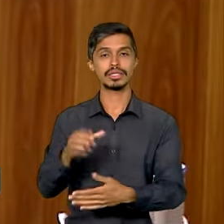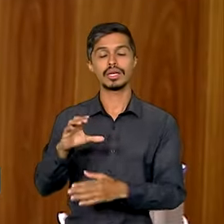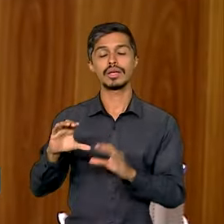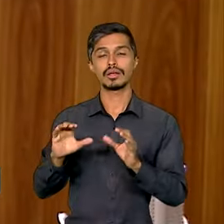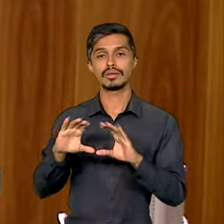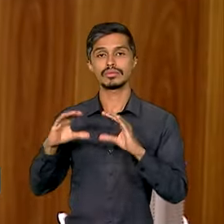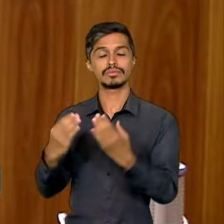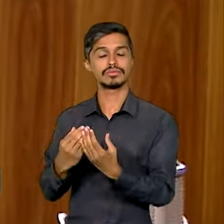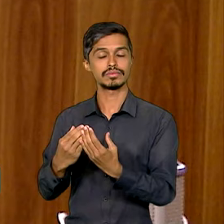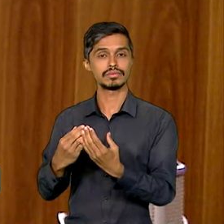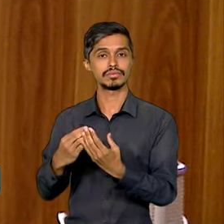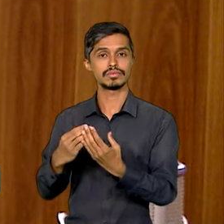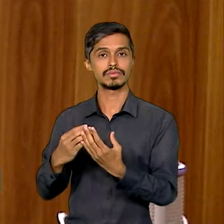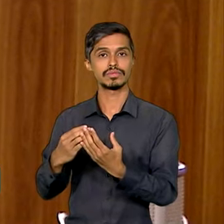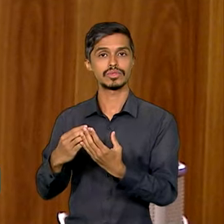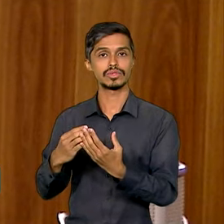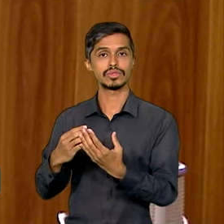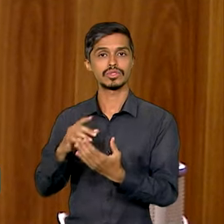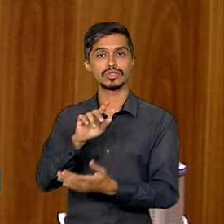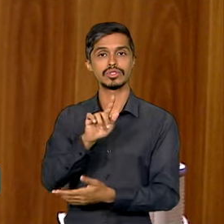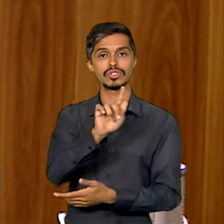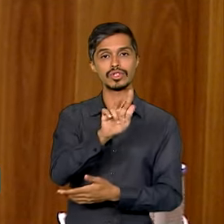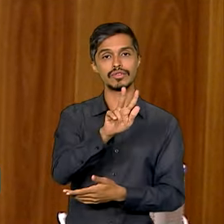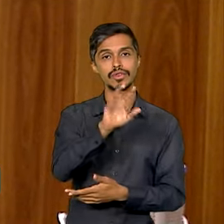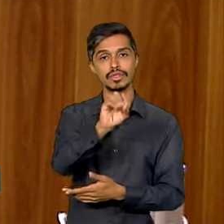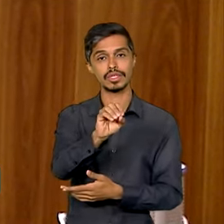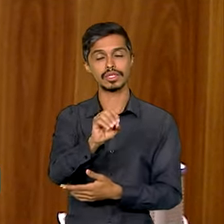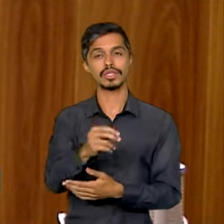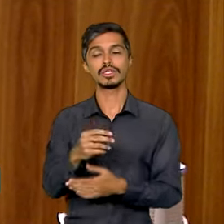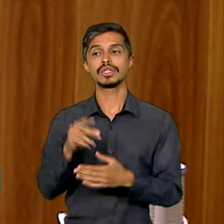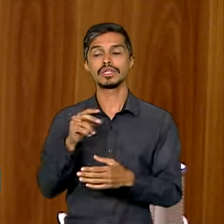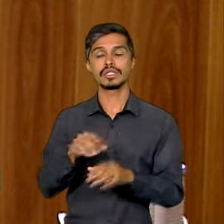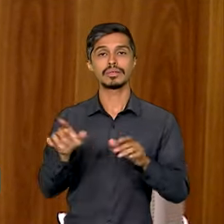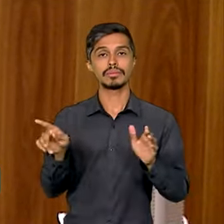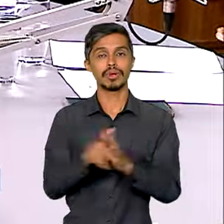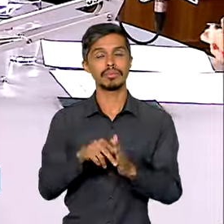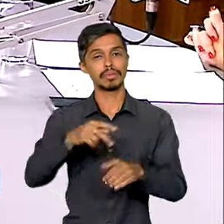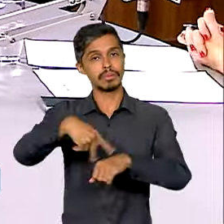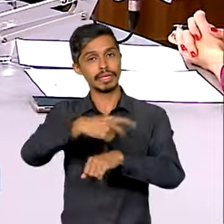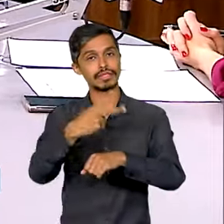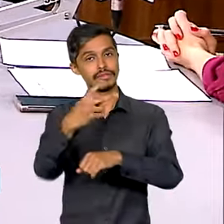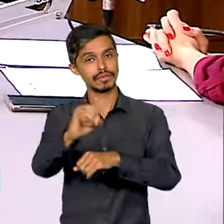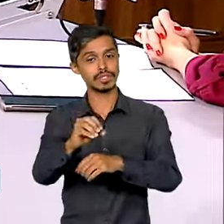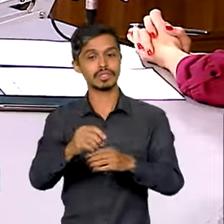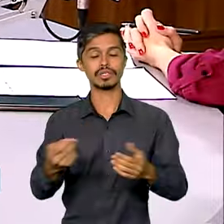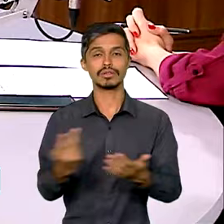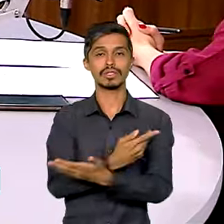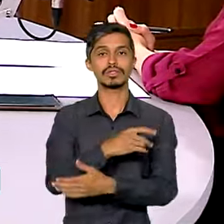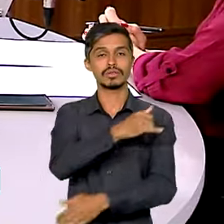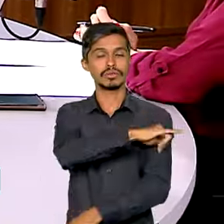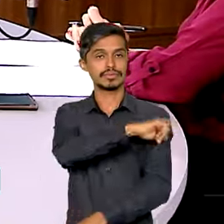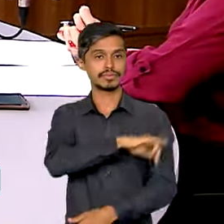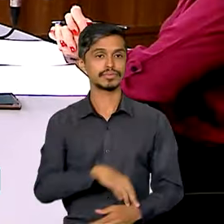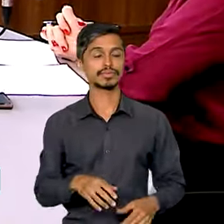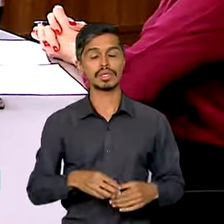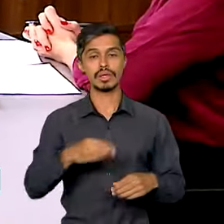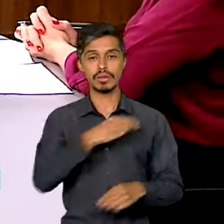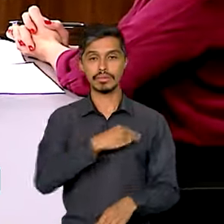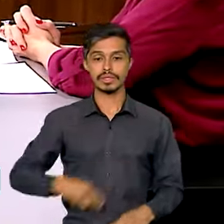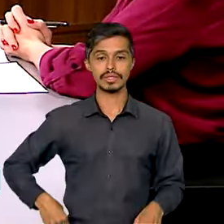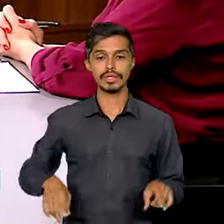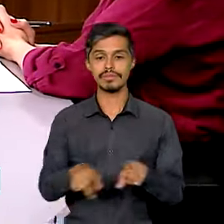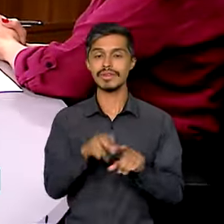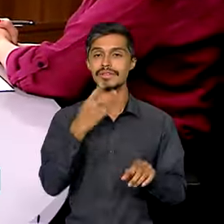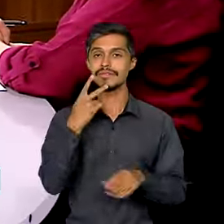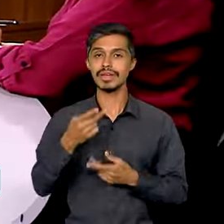cúpula do G20 das 20 economias, que vai acontecer no Rio de Janeiro. O ministro também falou dos desafios